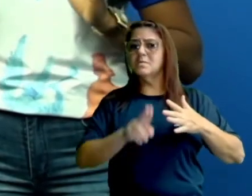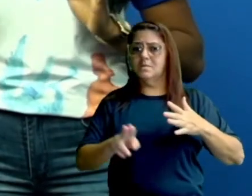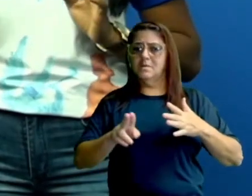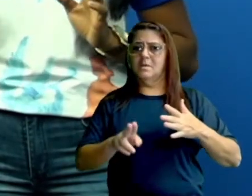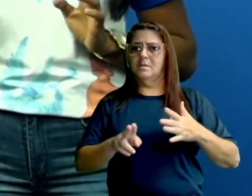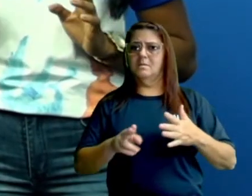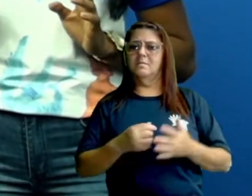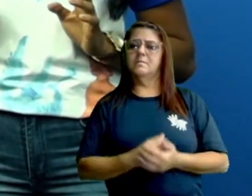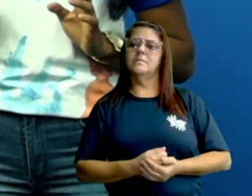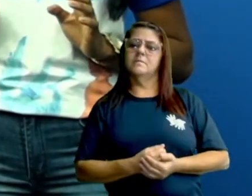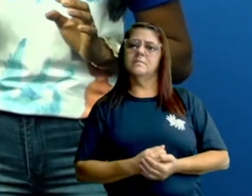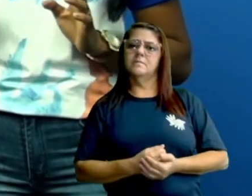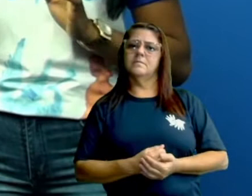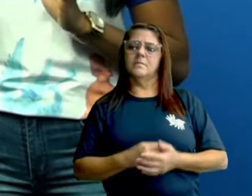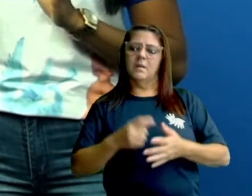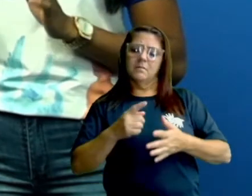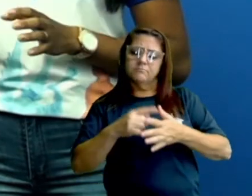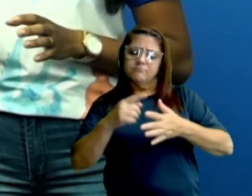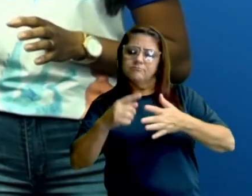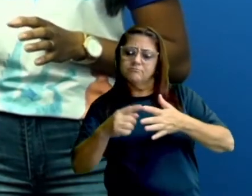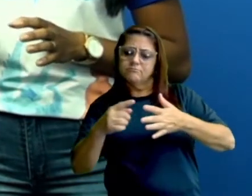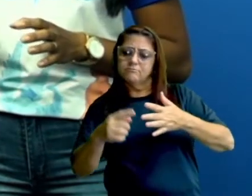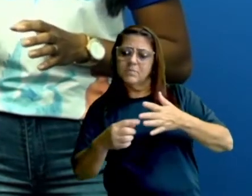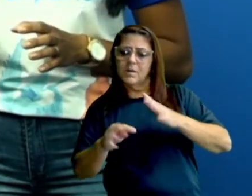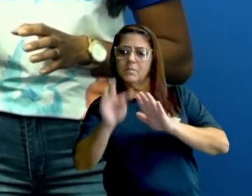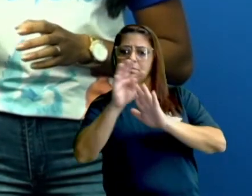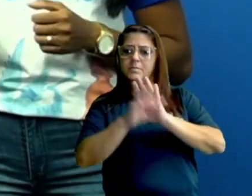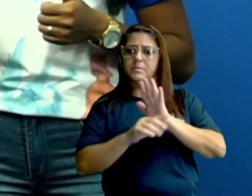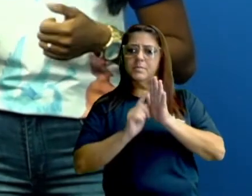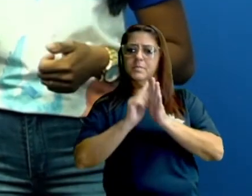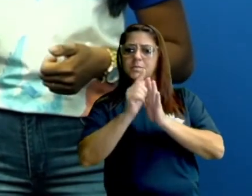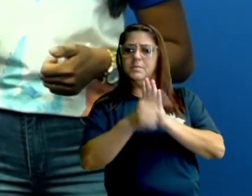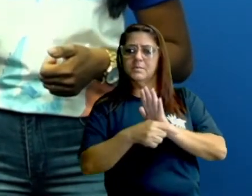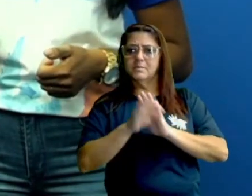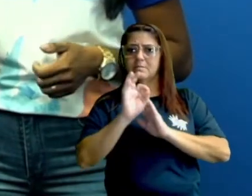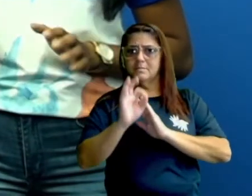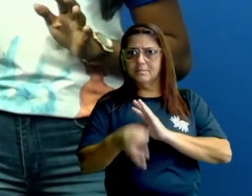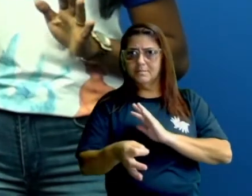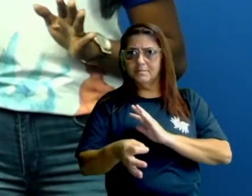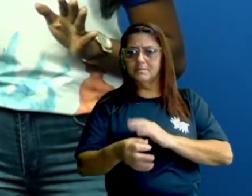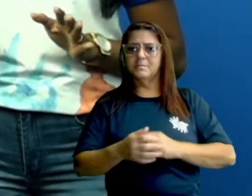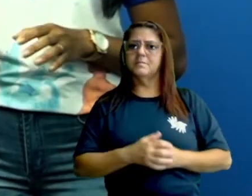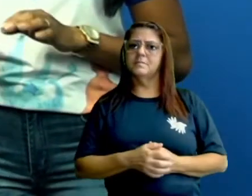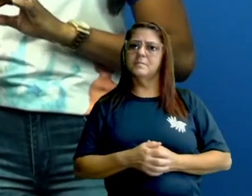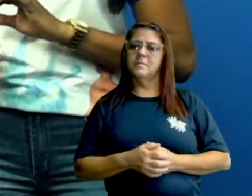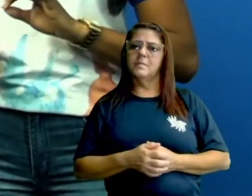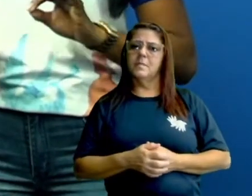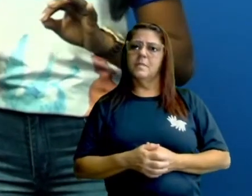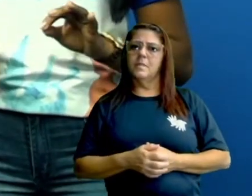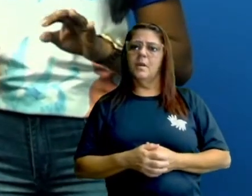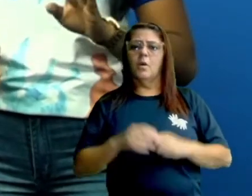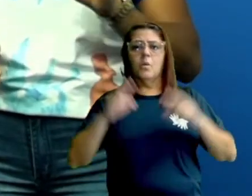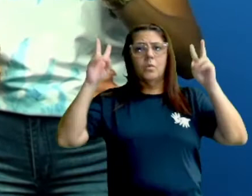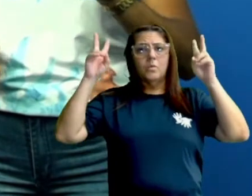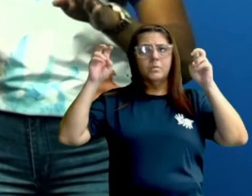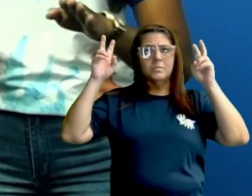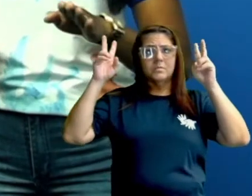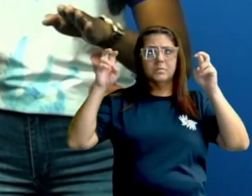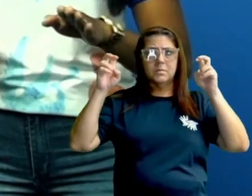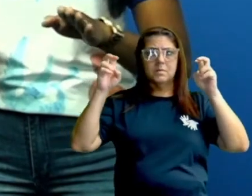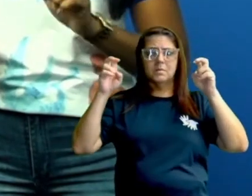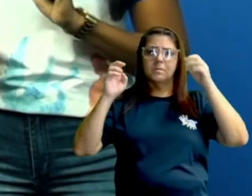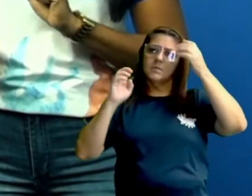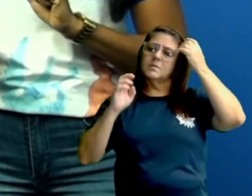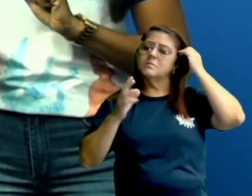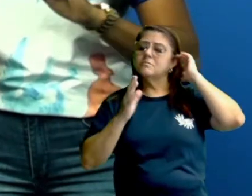começar a dar o passo a passo de produção de texto. Correto? Bom, o tema a